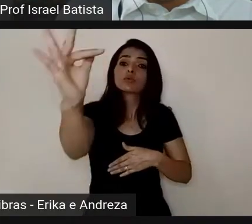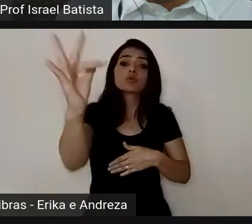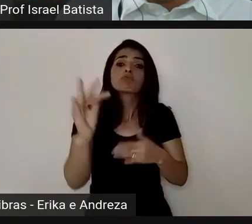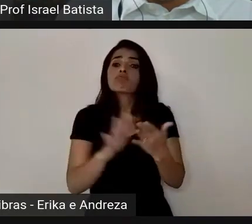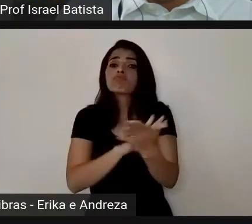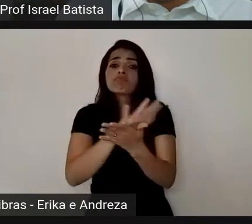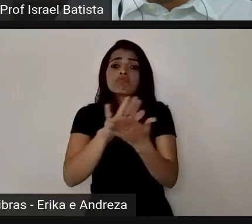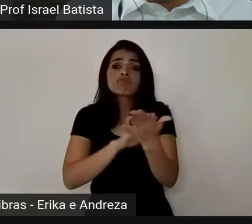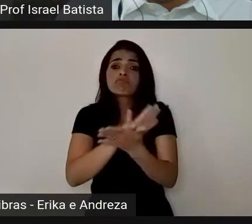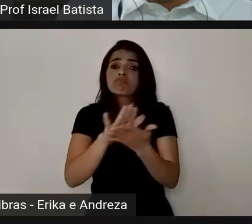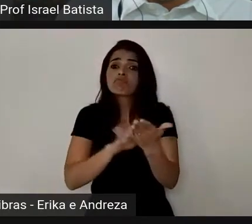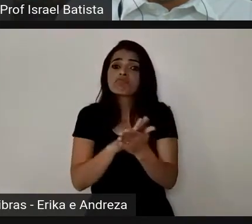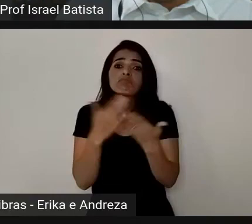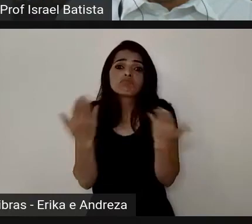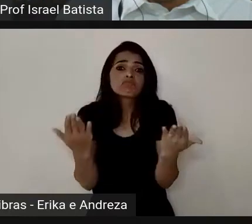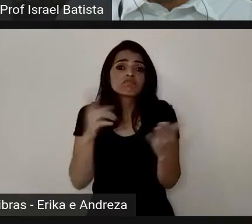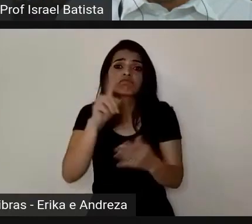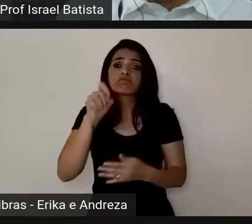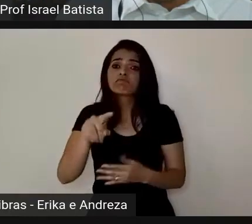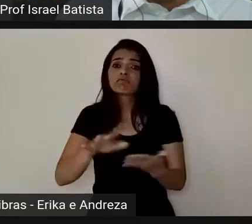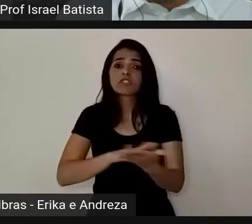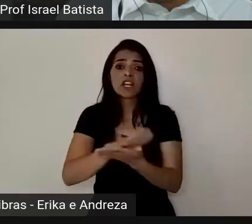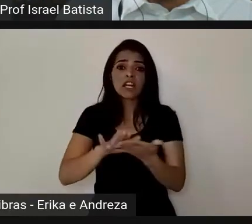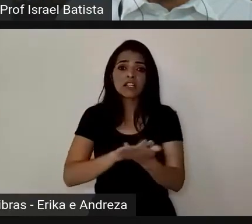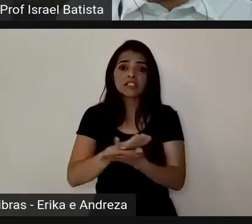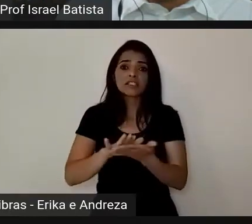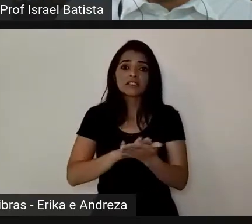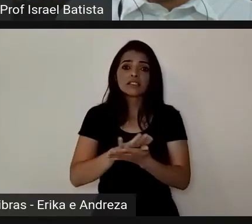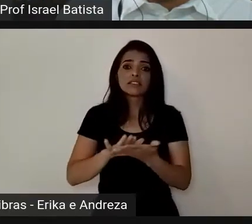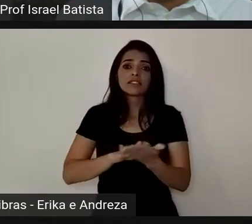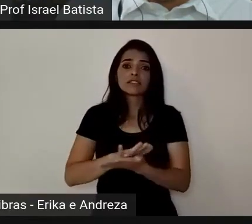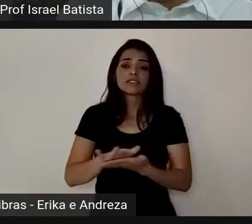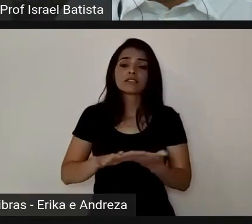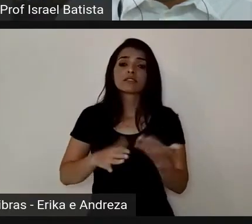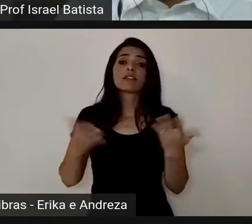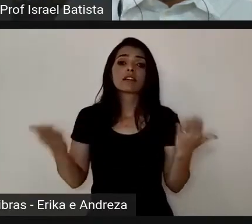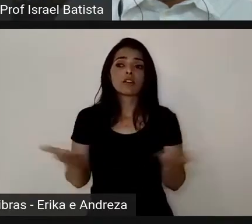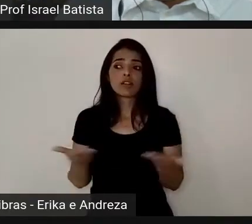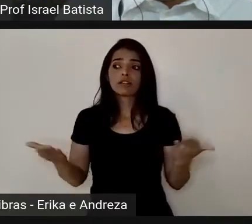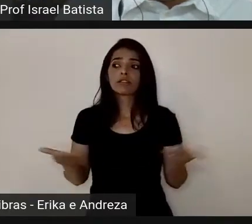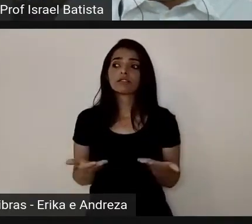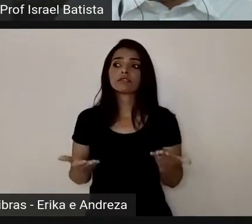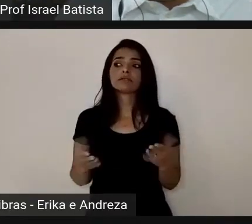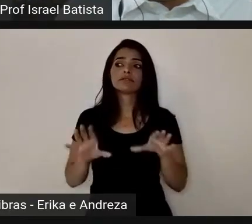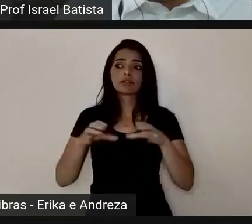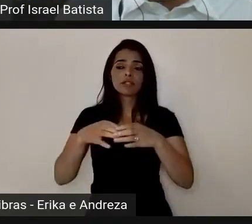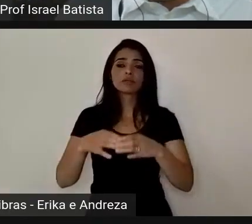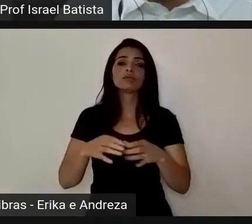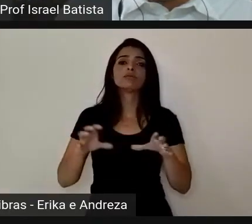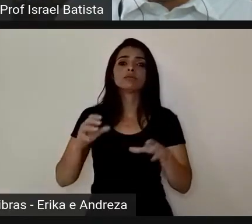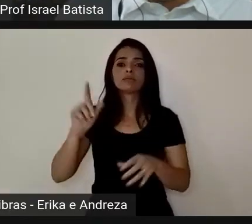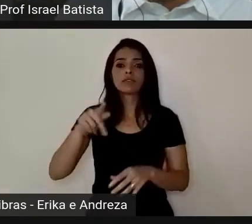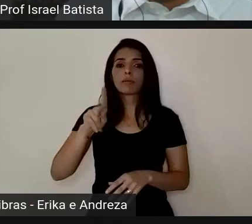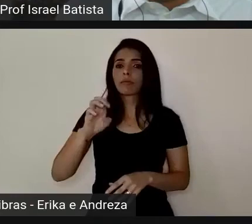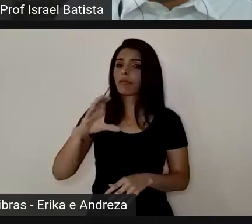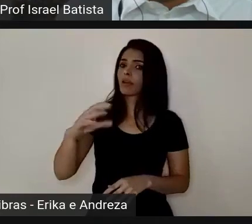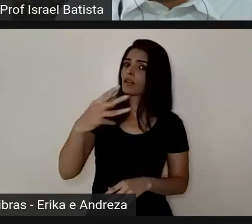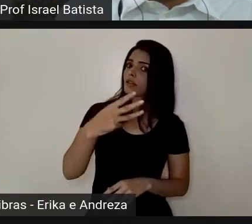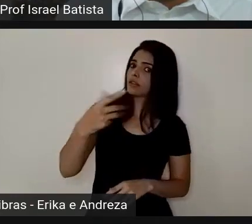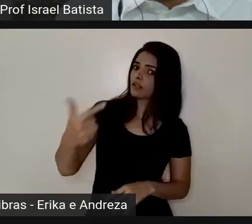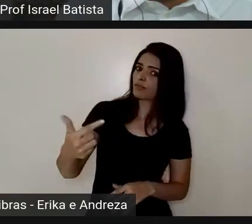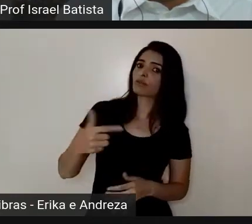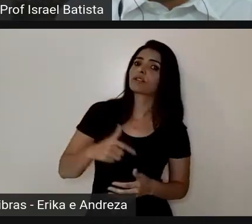país precisaria para o futuro, para as próximas décadas, séculos e por aí vai. Né? Então, a